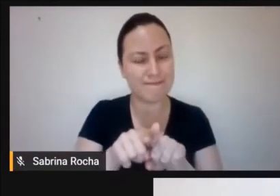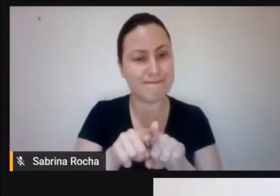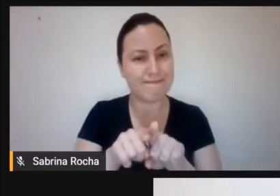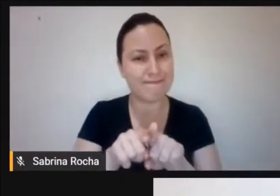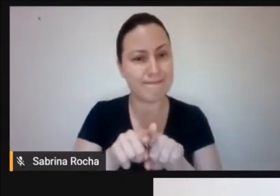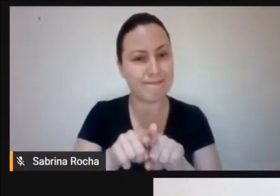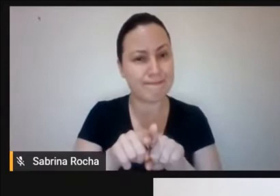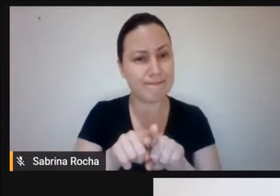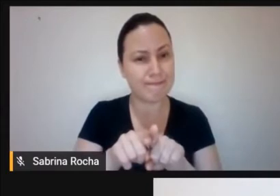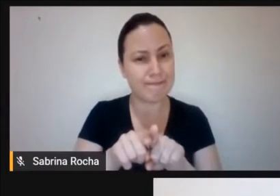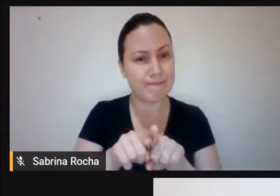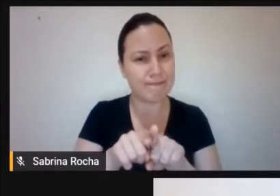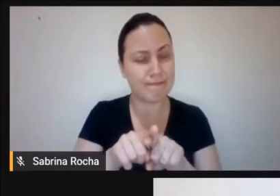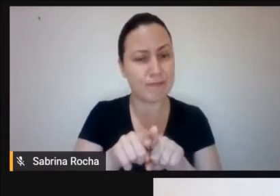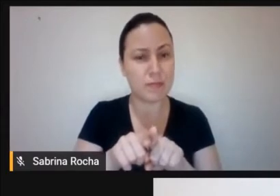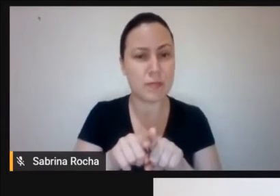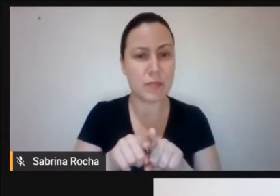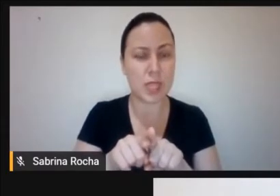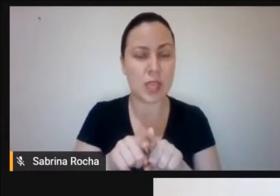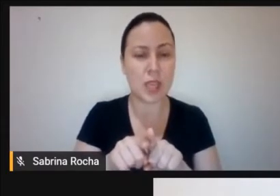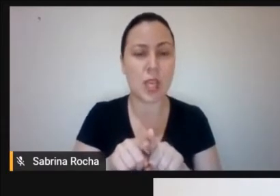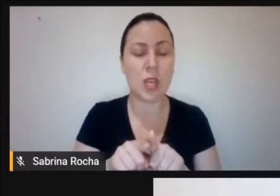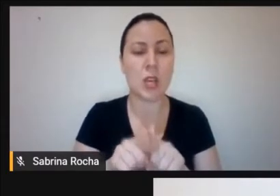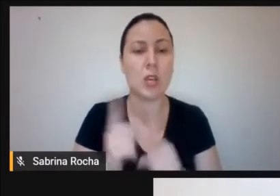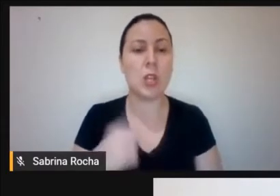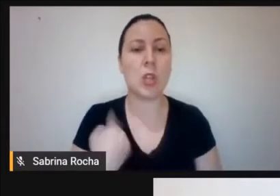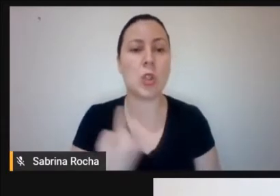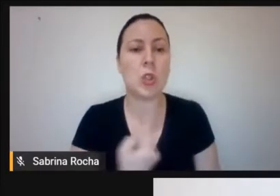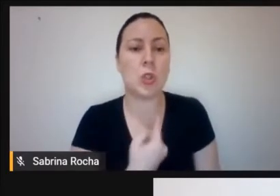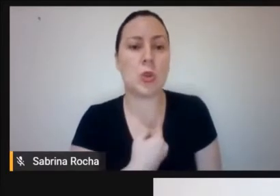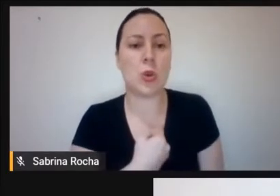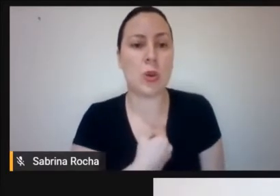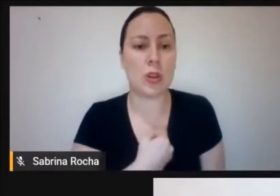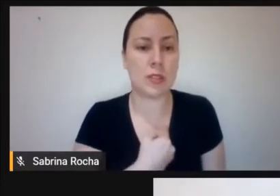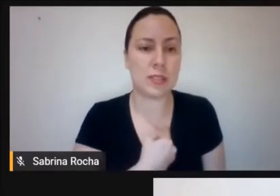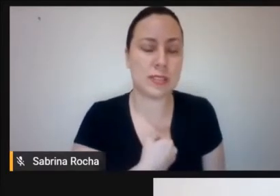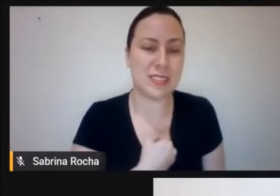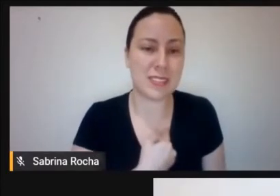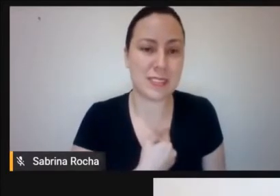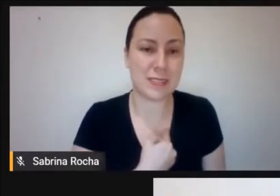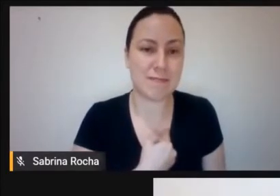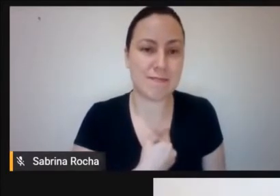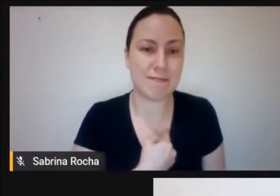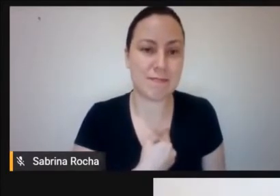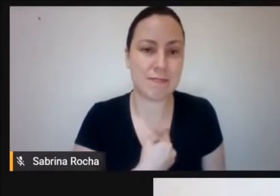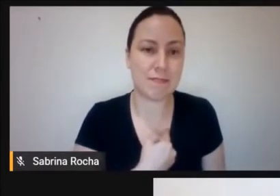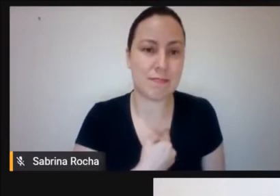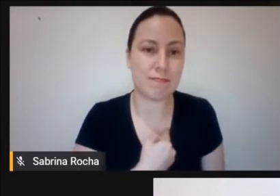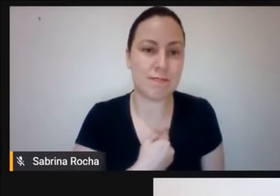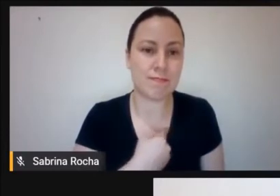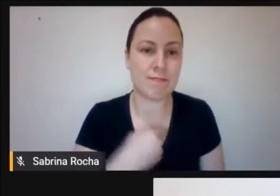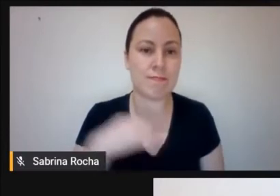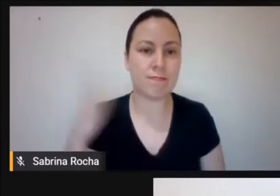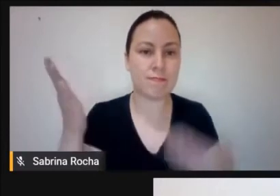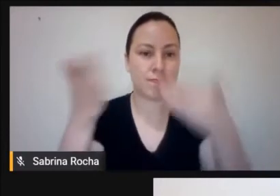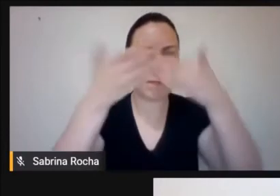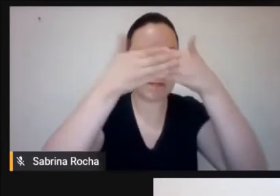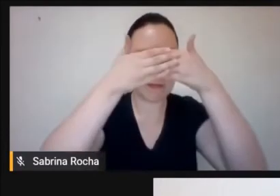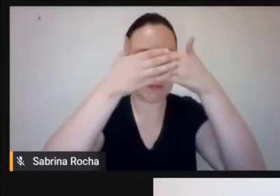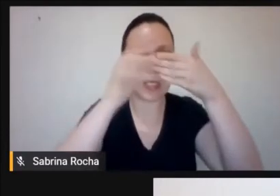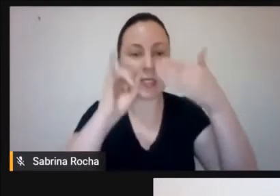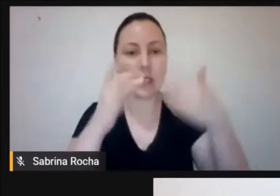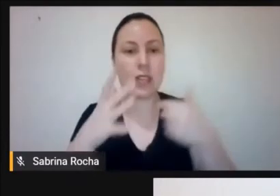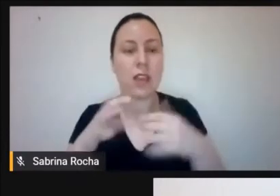Porque nós estaríamos nos enganando se nós acreditamos que o afeto entre mundos